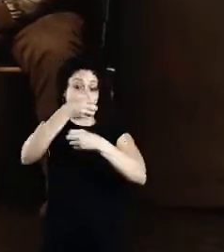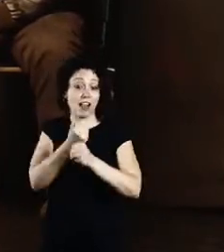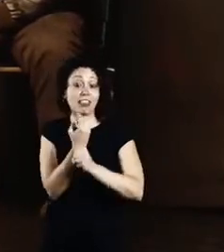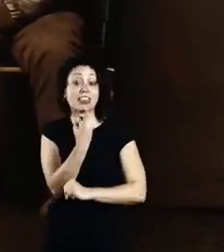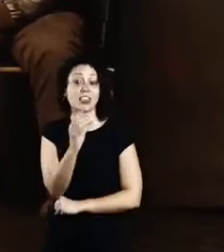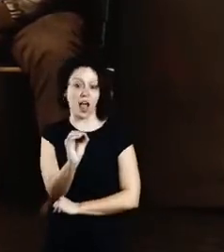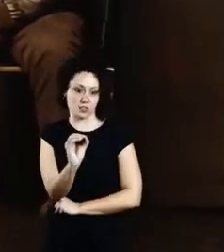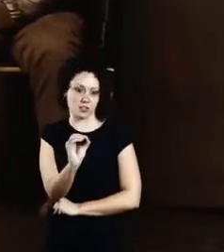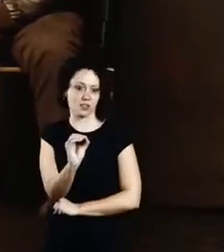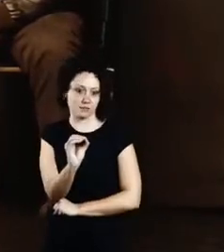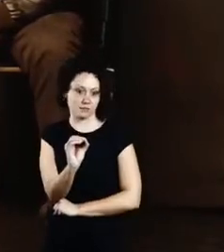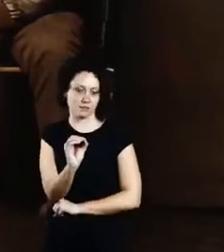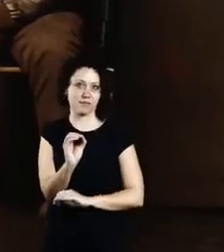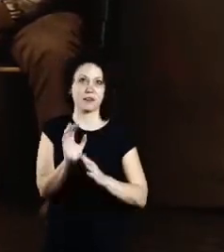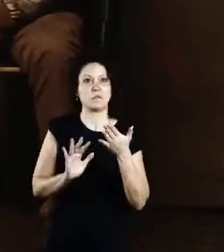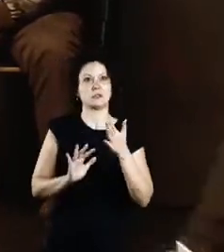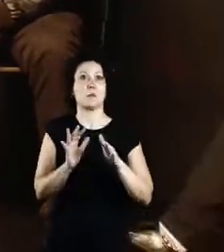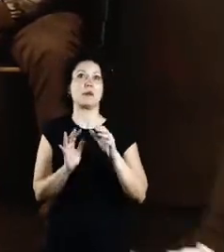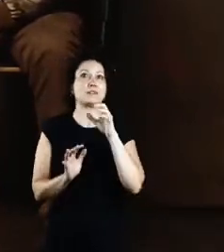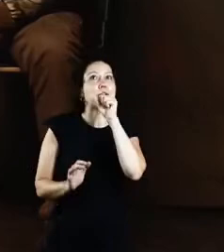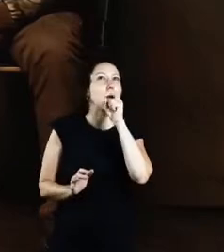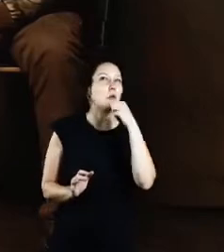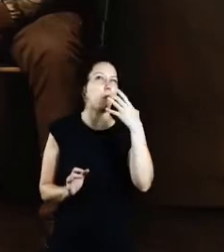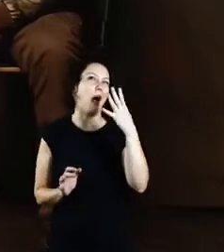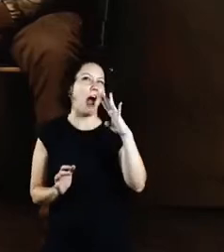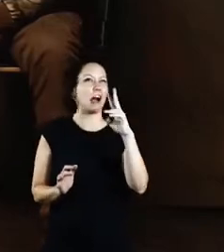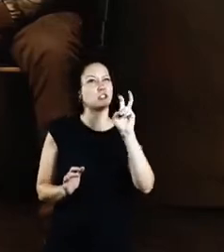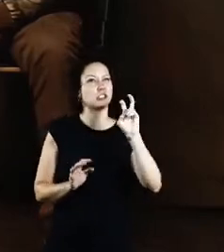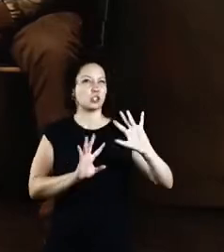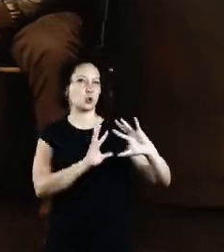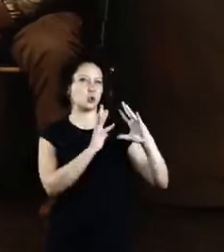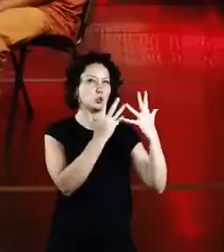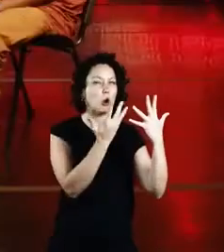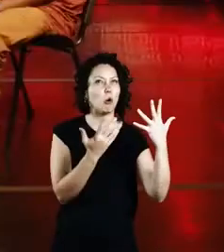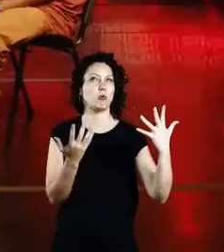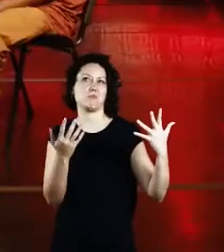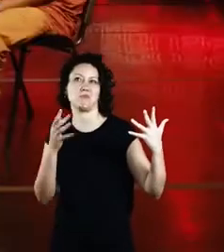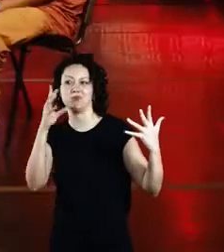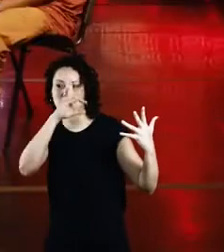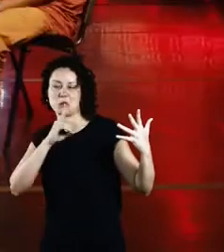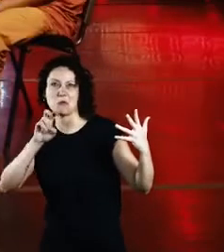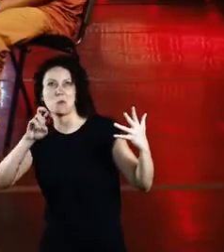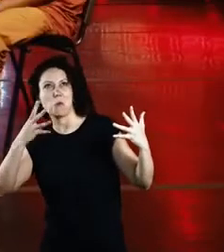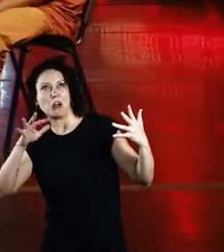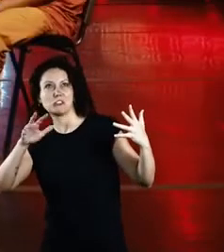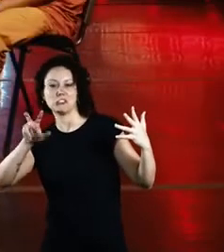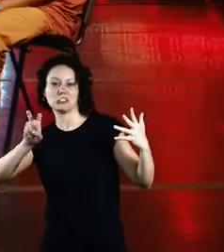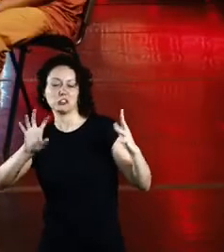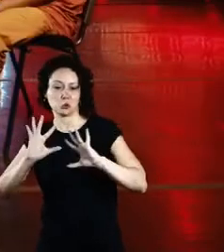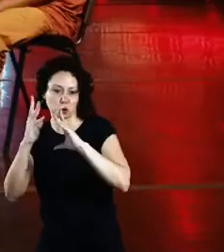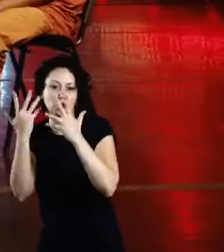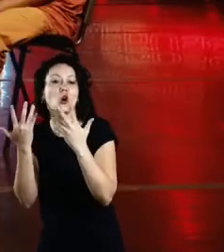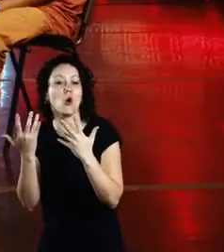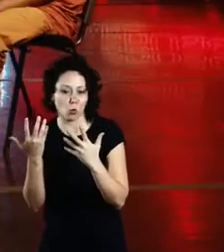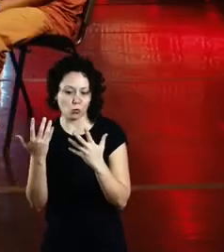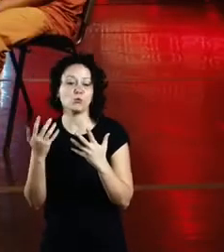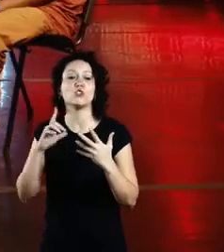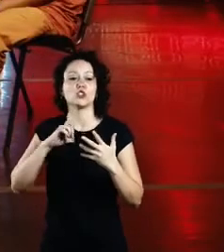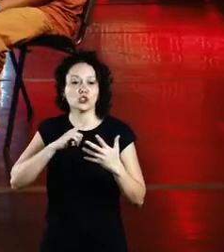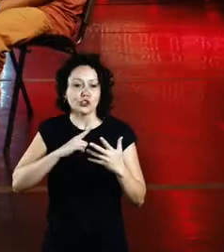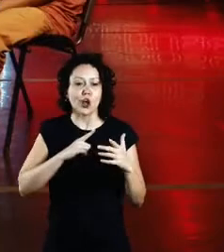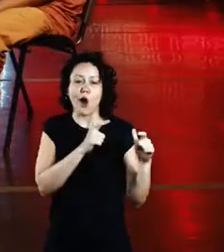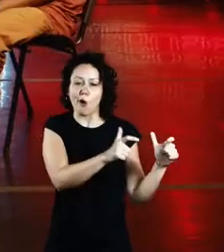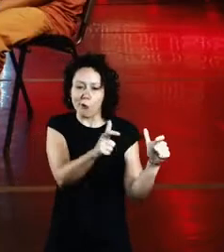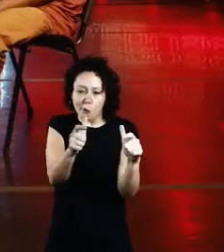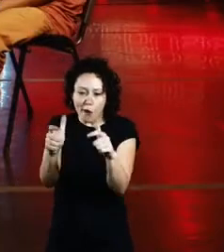Tinha 4, 5, sábado Show mais 4, 5. Chopapo, Asa Branca, Clube Sunset,